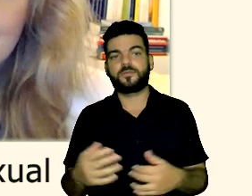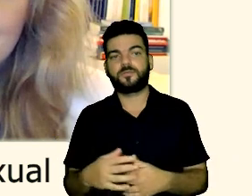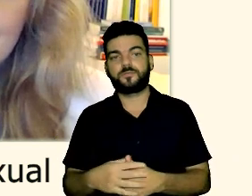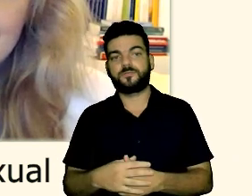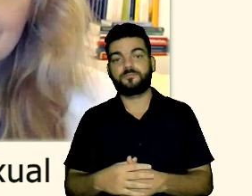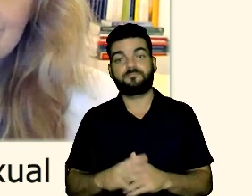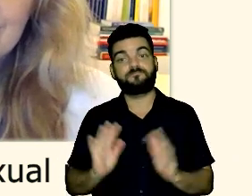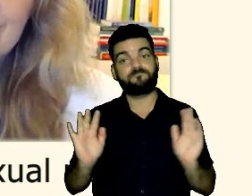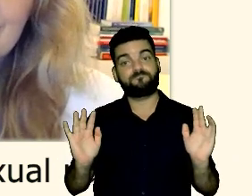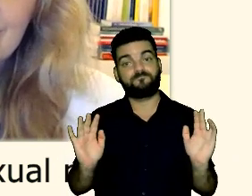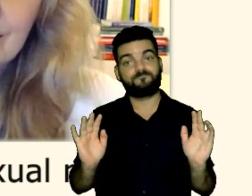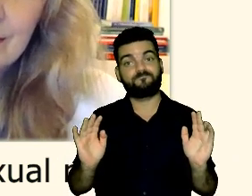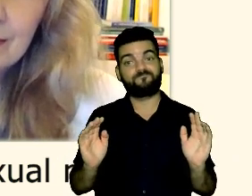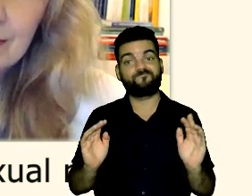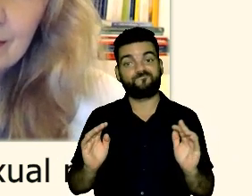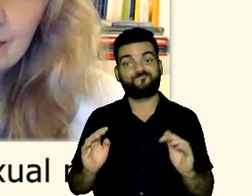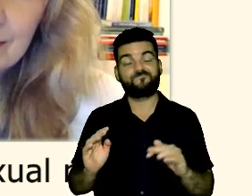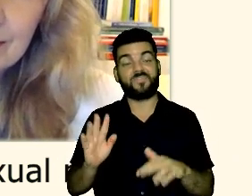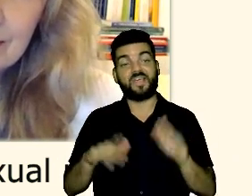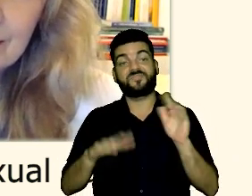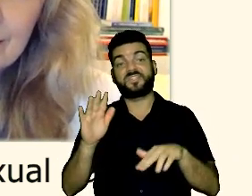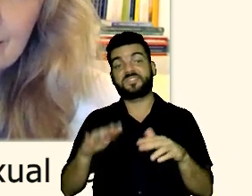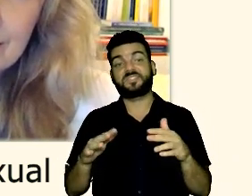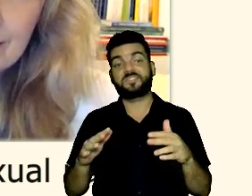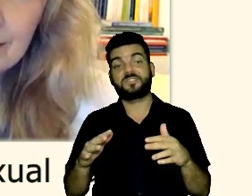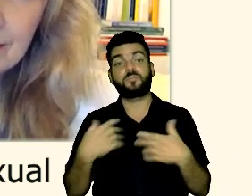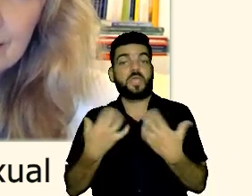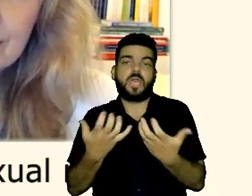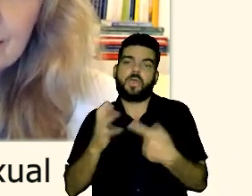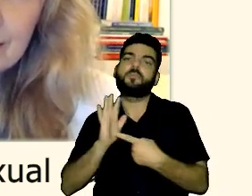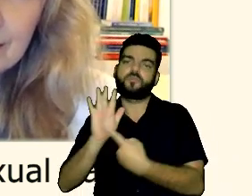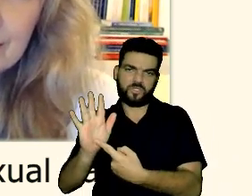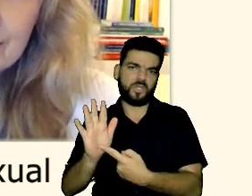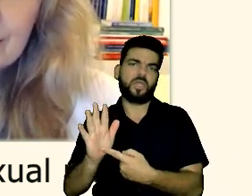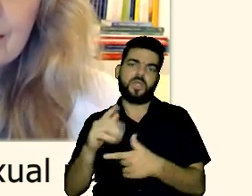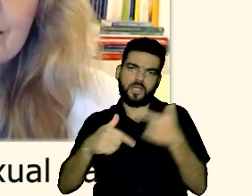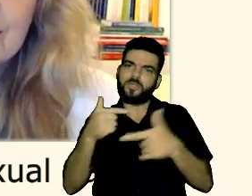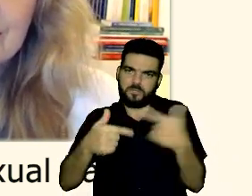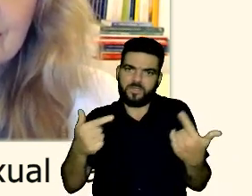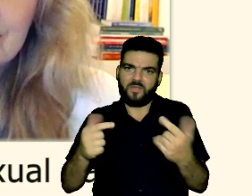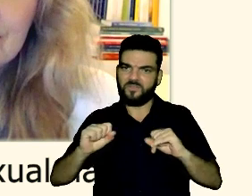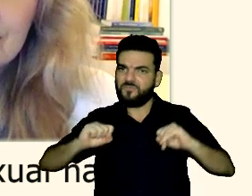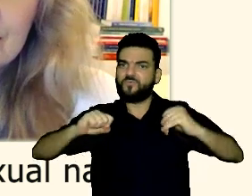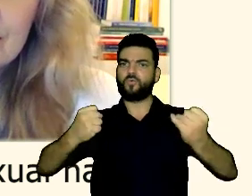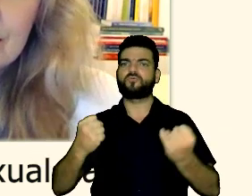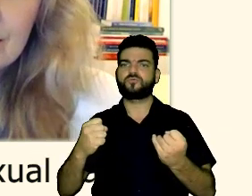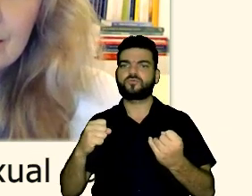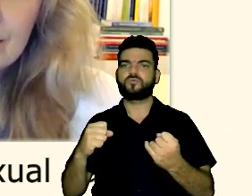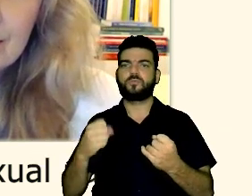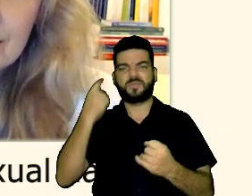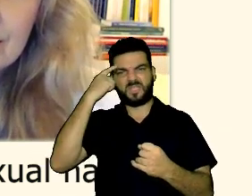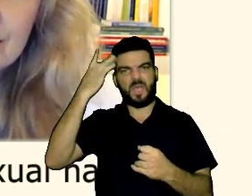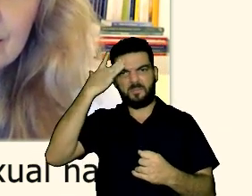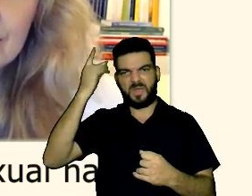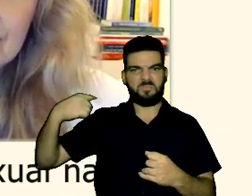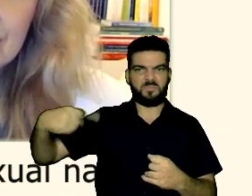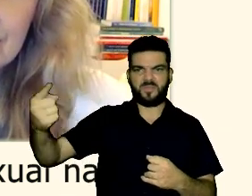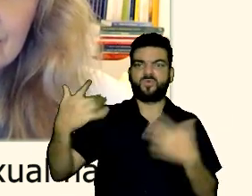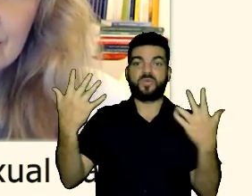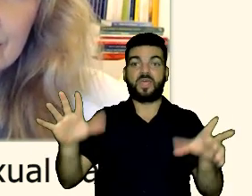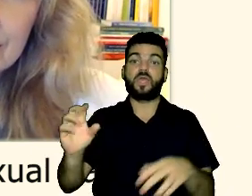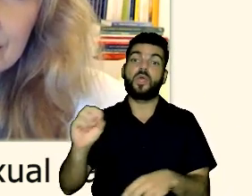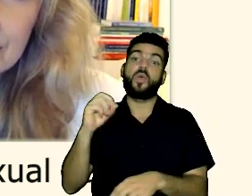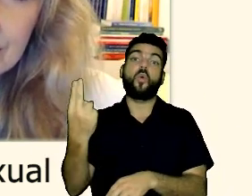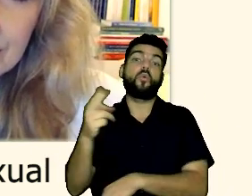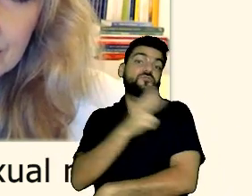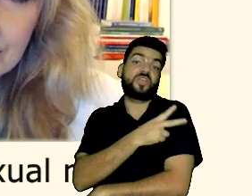por N motivos que não vão interessar aqui, ou até porque quer mostrar serviço, que não quer deixar